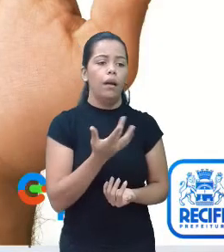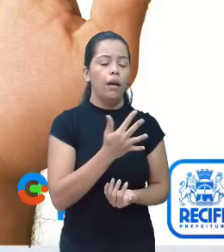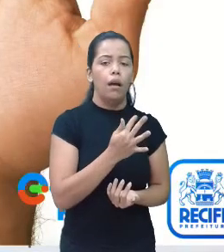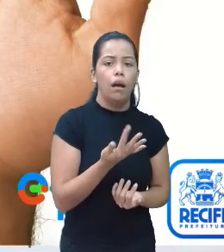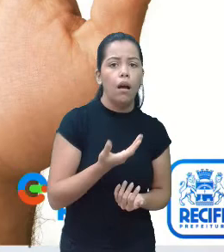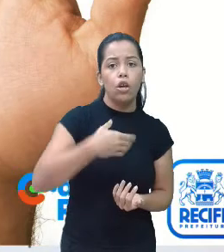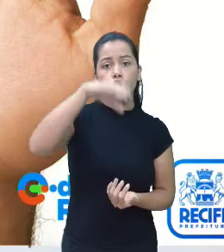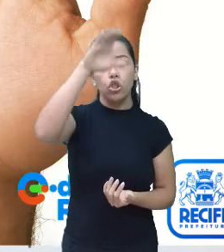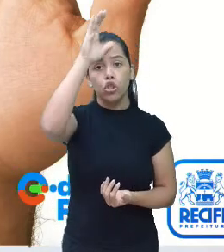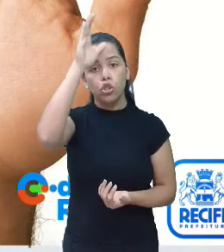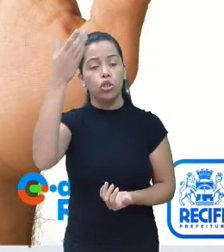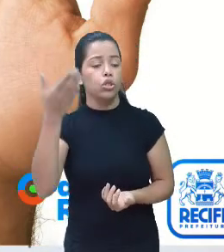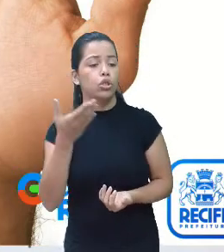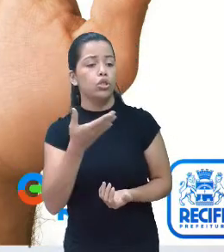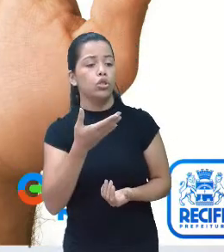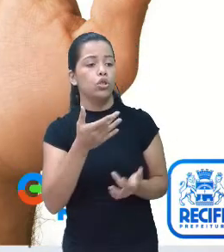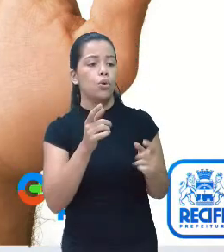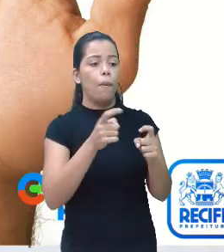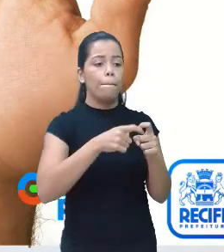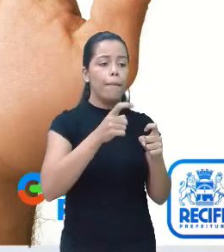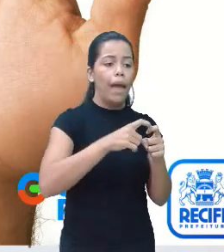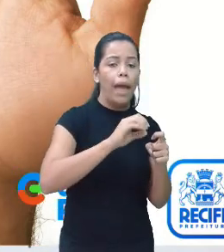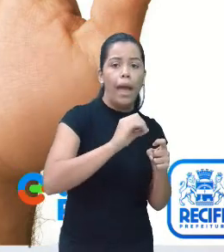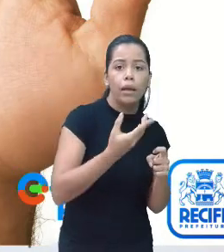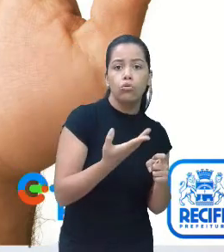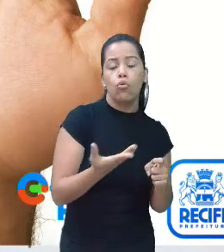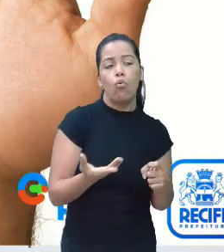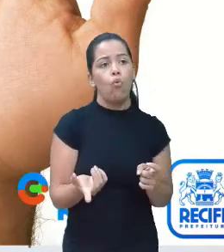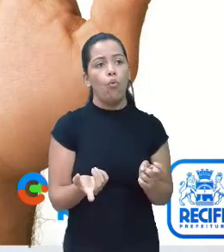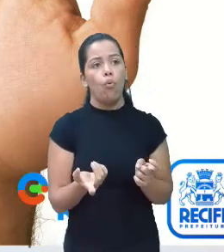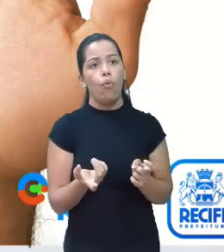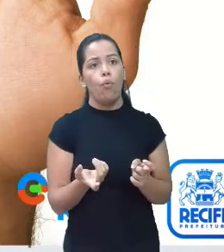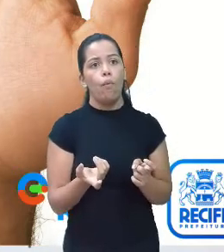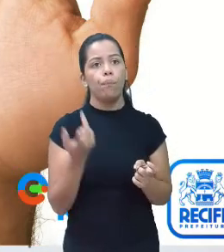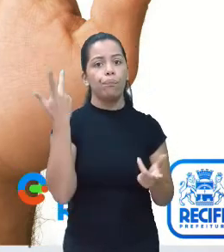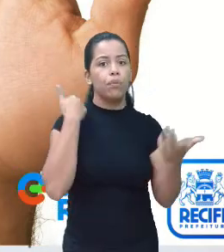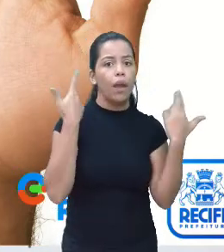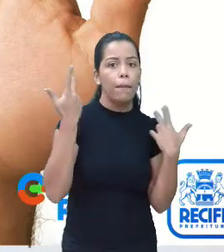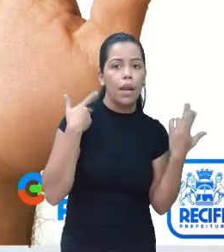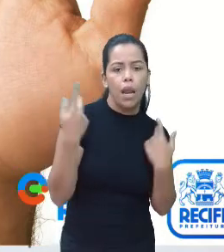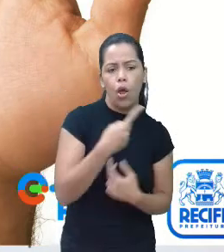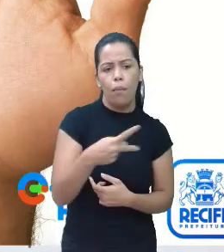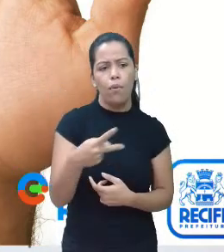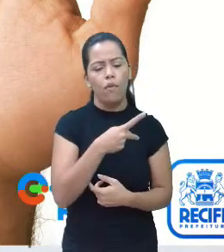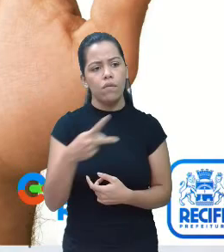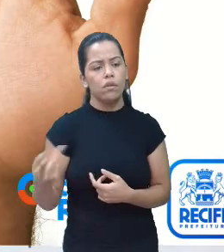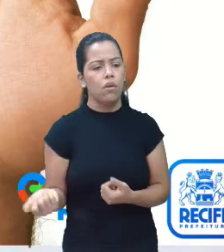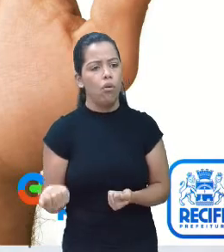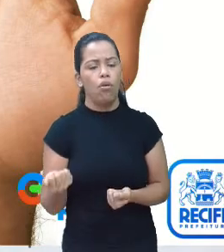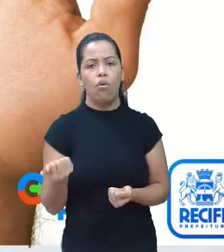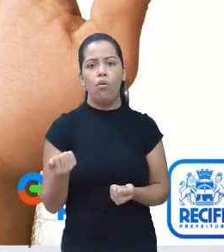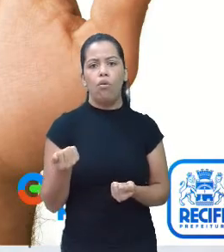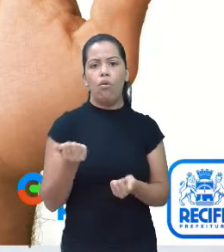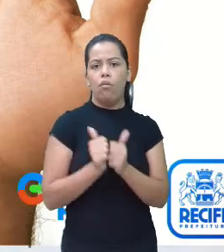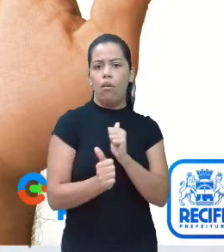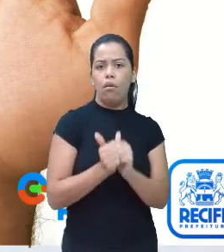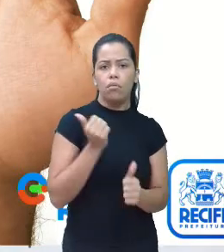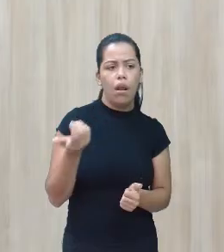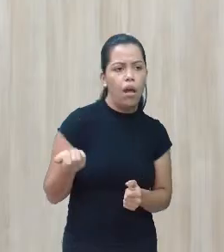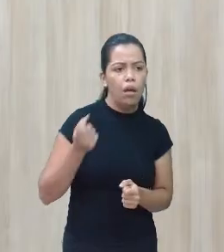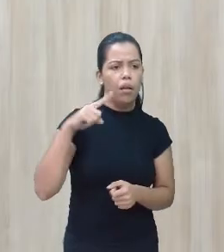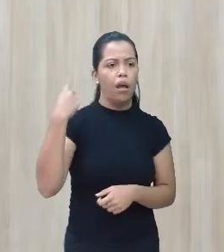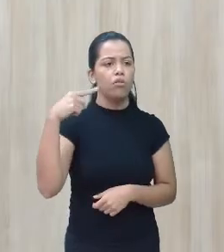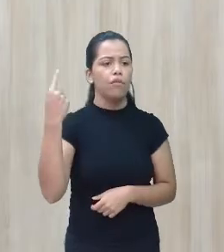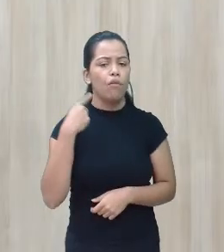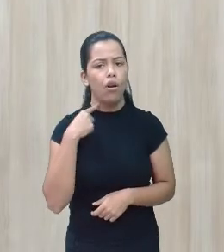um conhecido que é bombeiro, cabeleireiro, mecânico, professor, atleta, advogado. Então, a gente tenta ir para essas